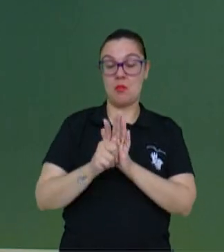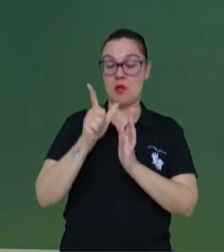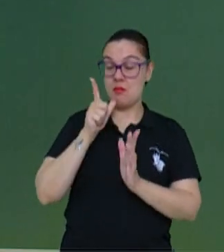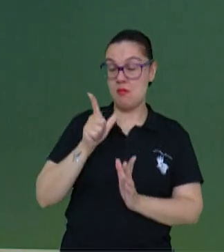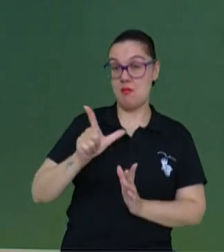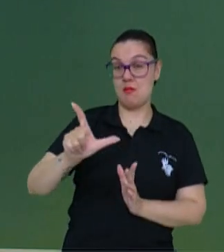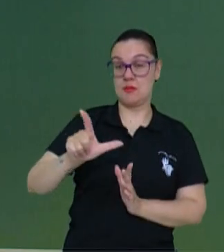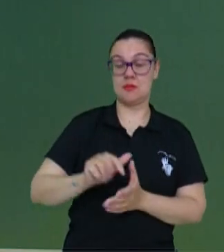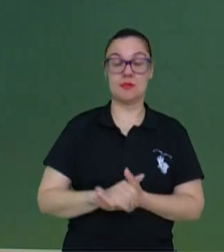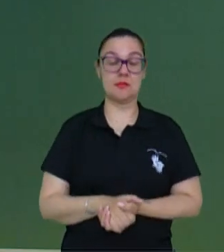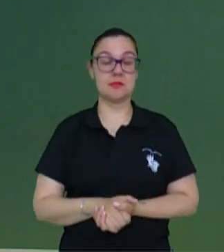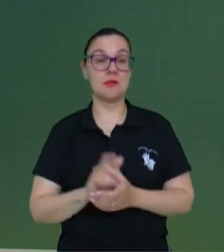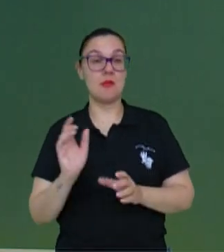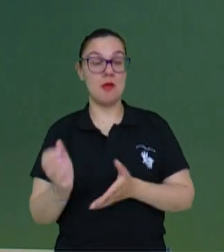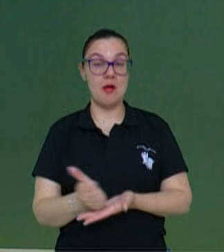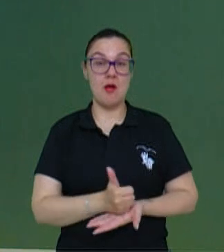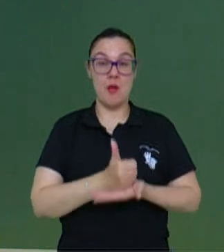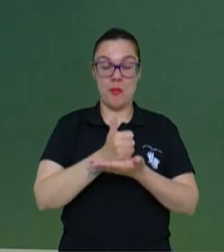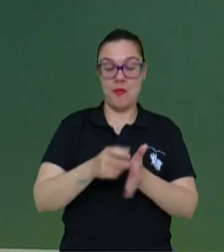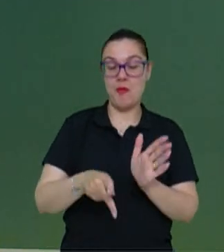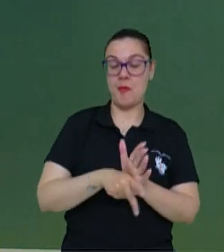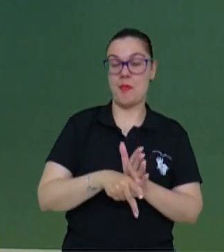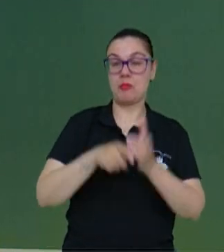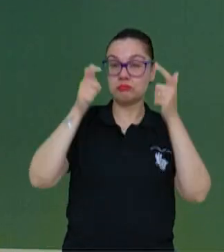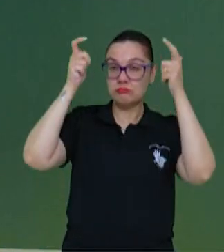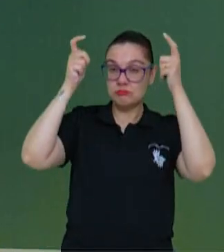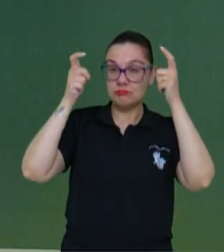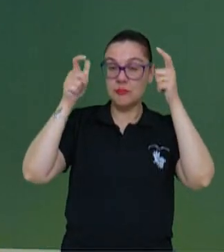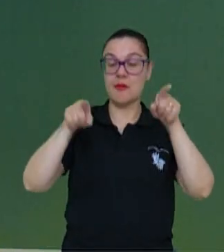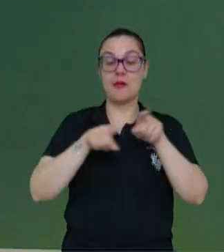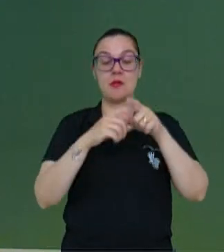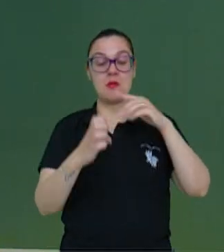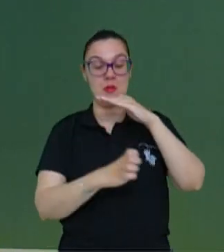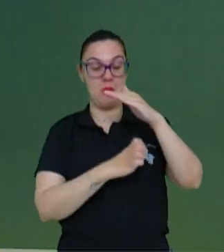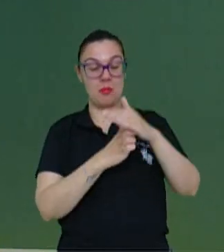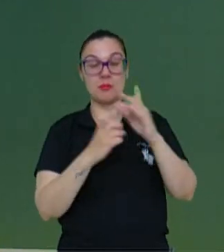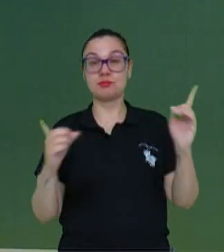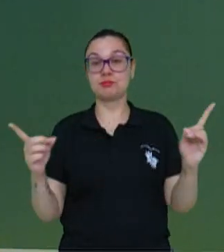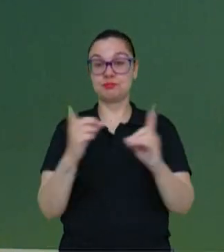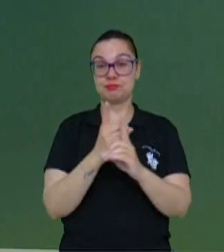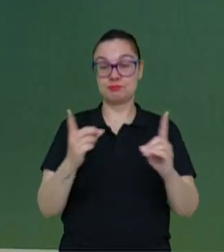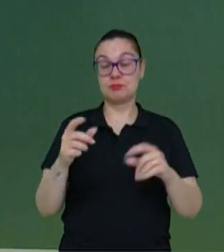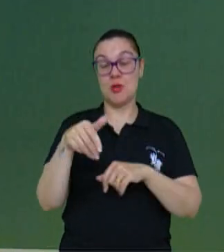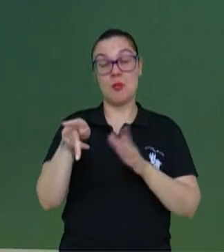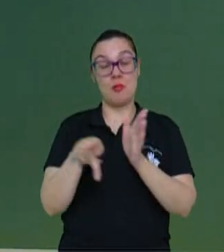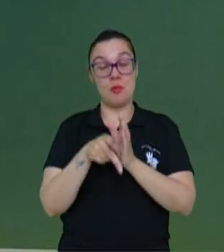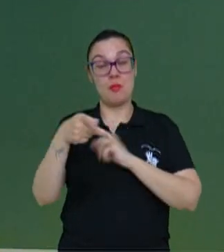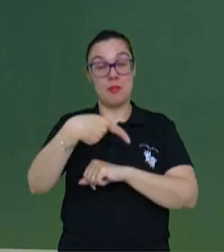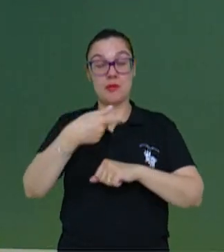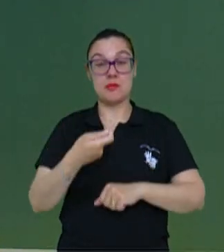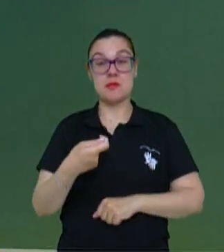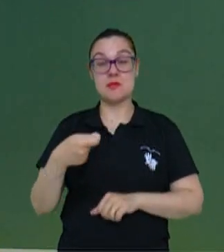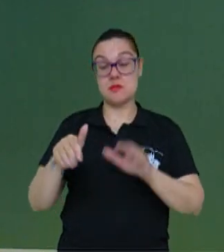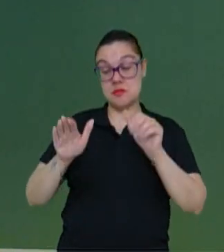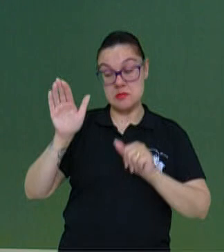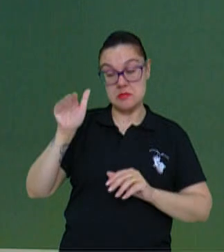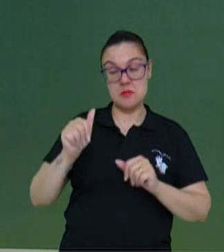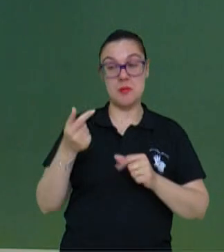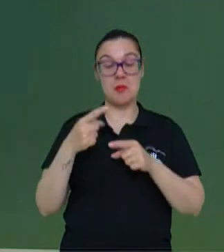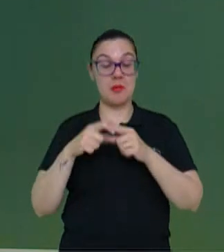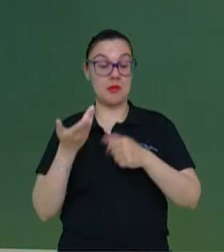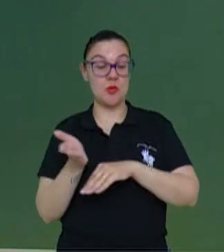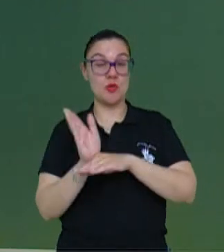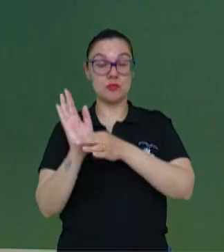idioma, né? Ela é apoiada pela coroa e as grandes empresas transnacionais da Espanha e não promove a conservação